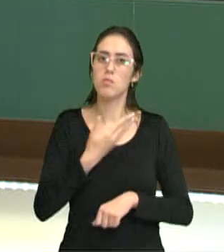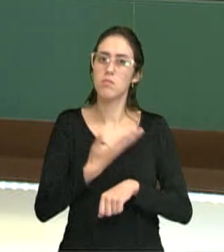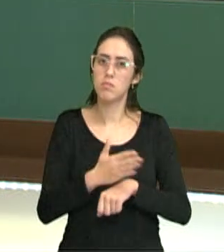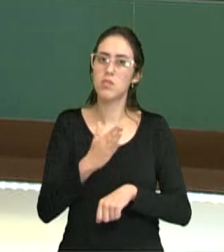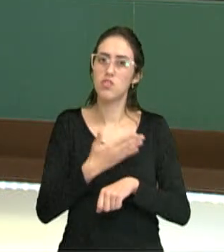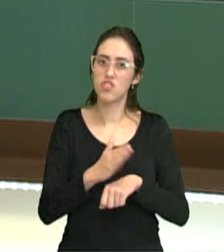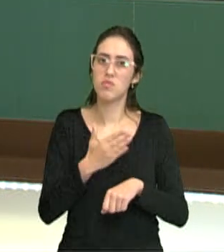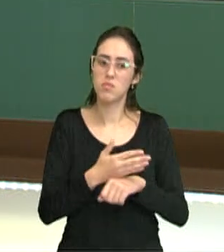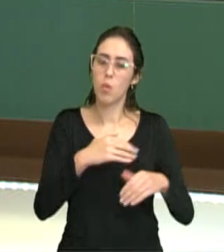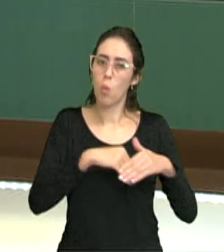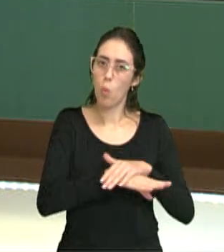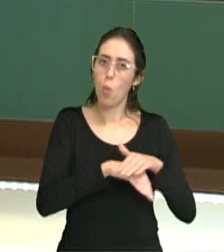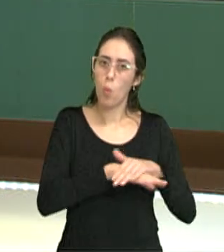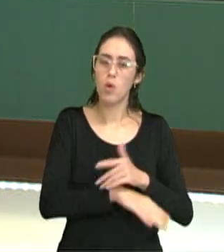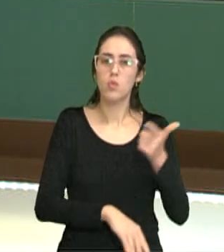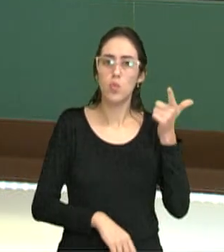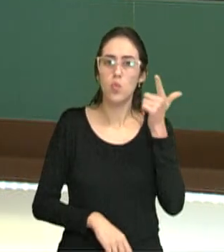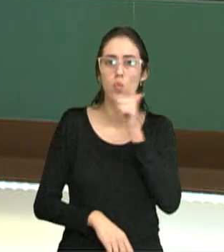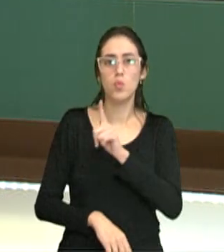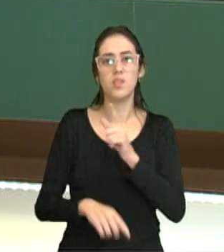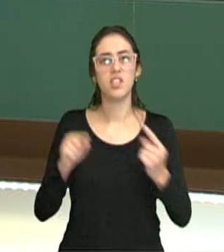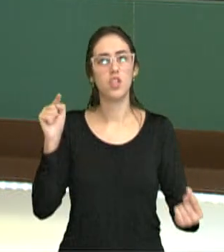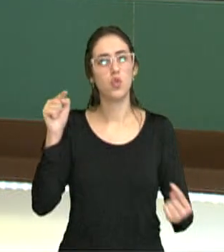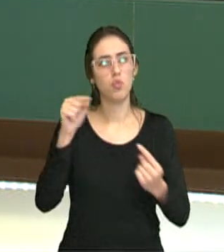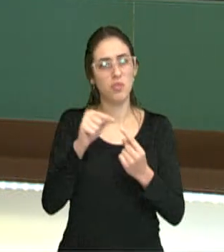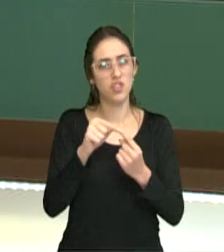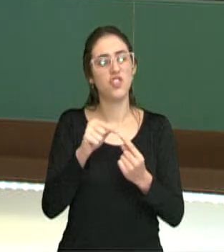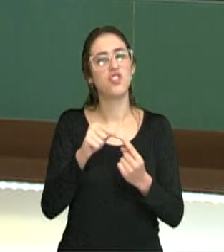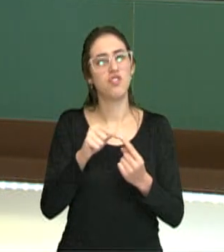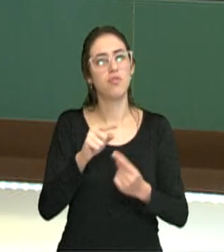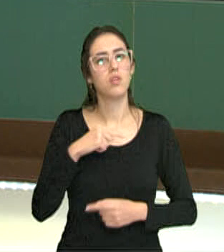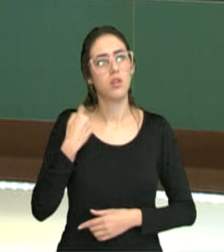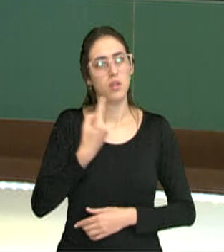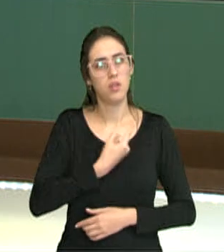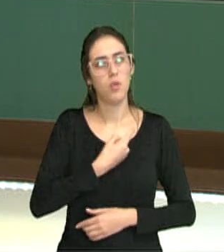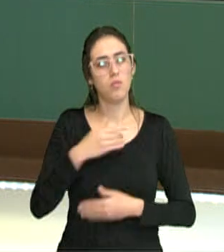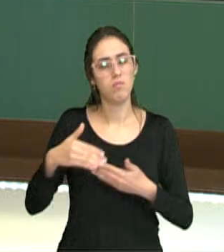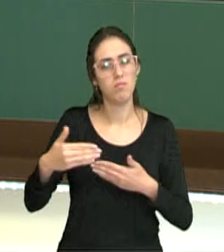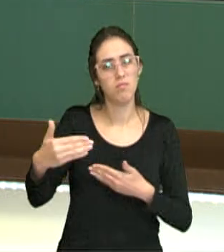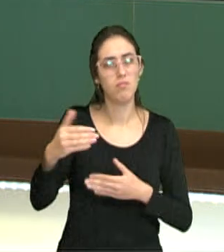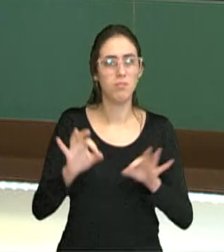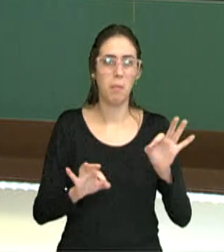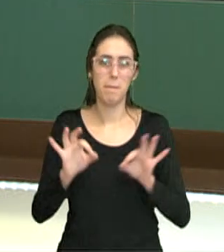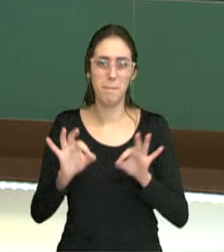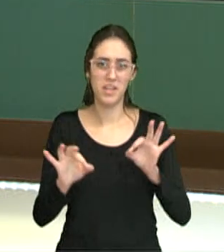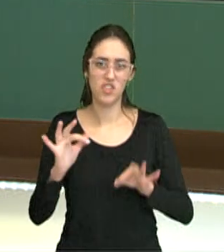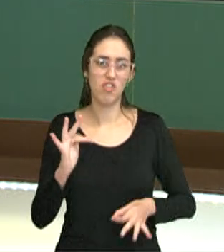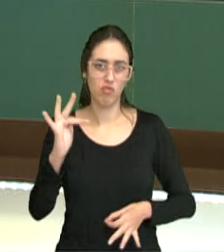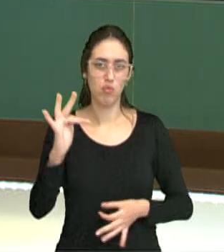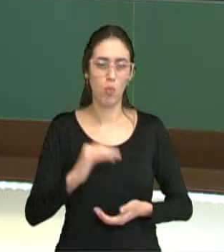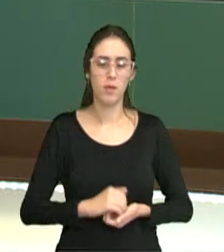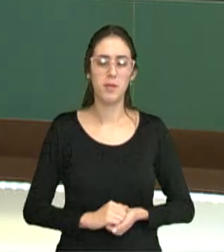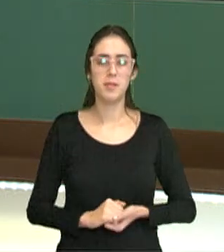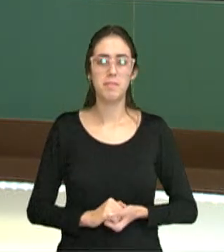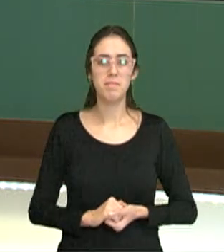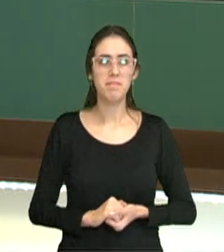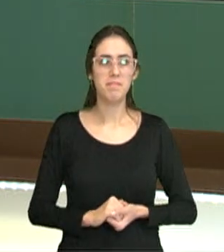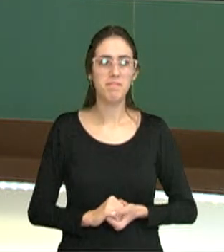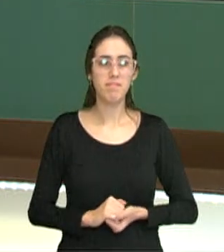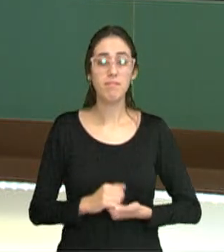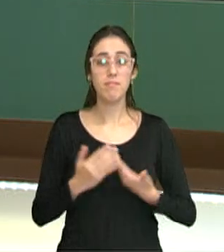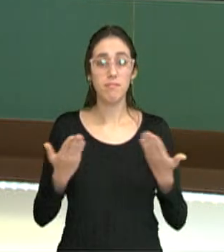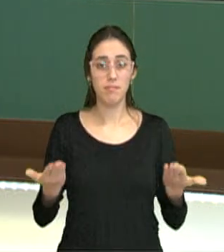isso para a gente atingir as metas que a gente tem a curto, a médio e a longo prazo.